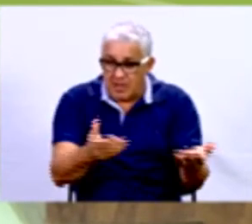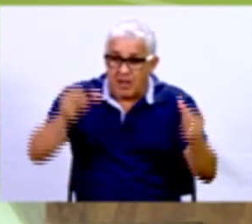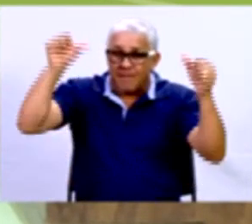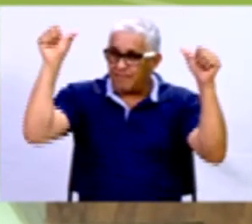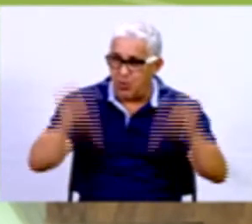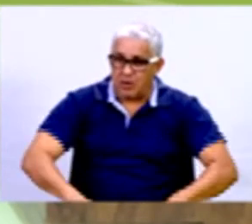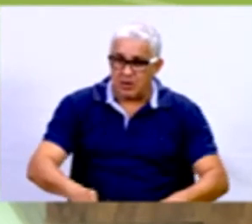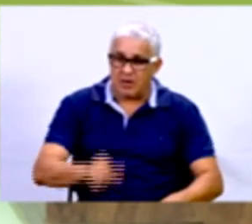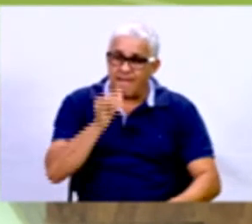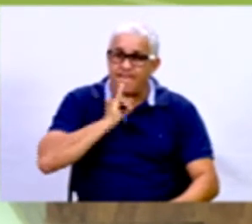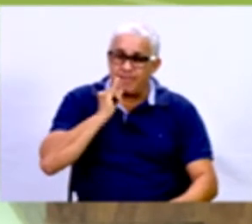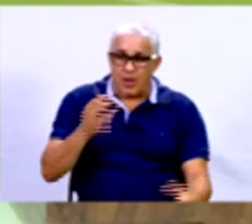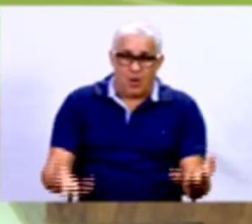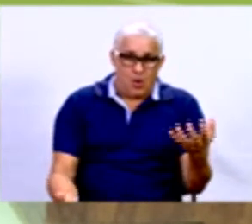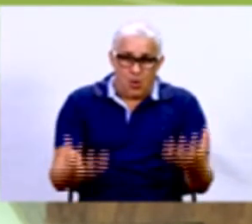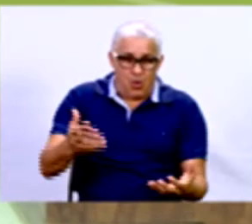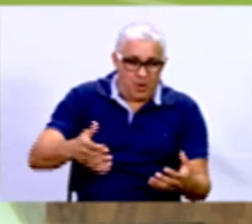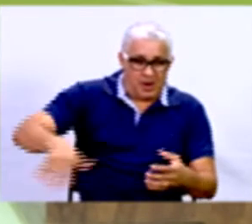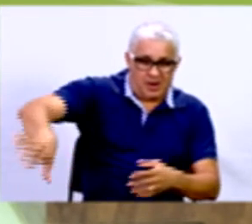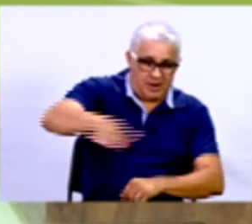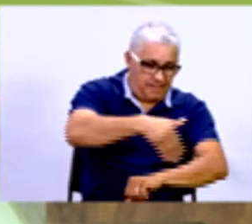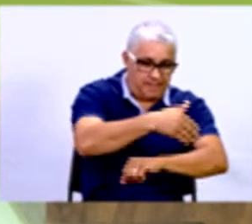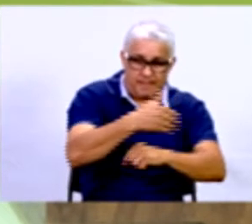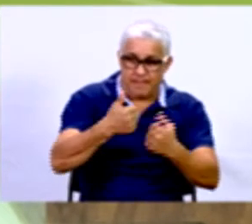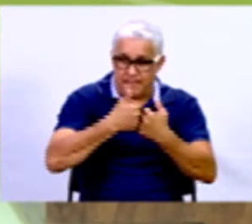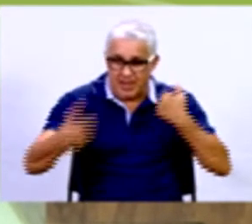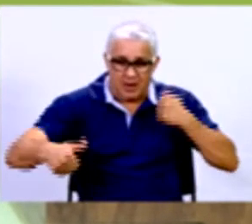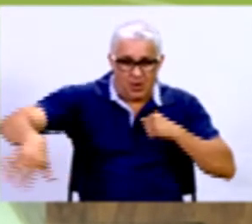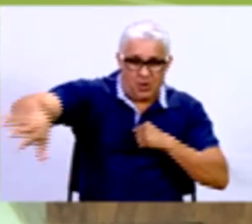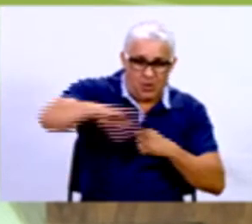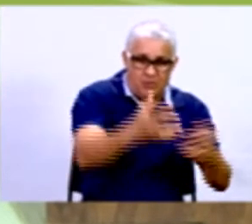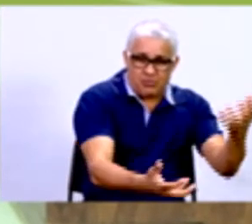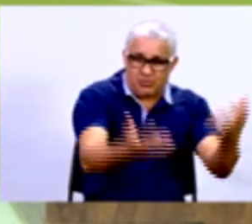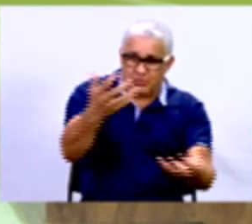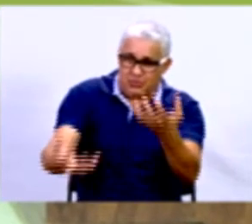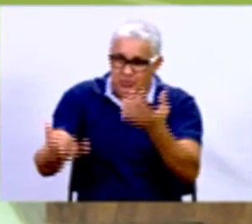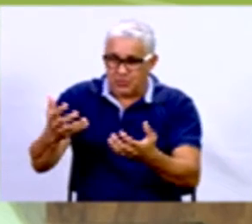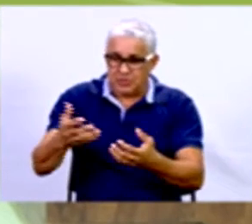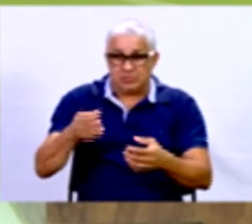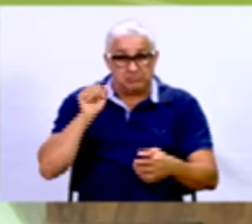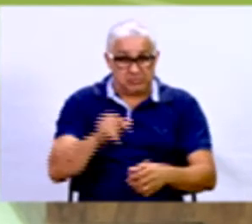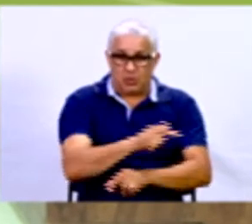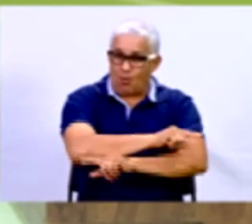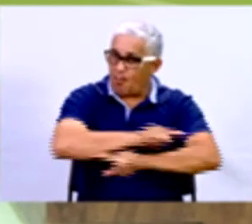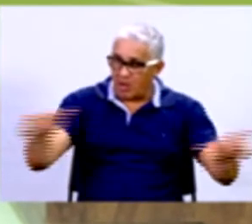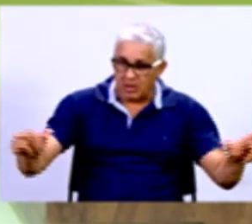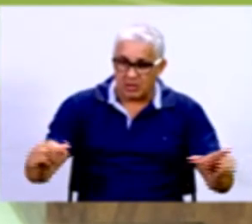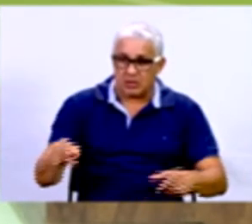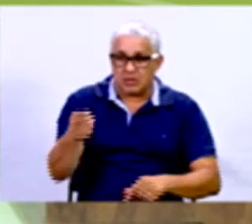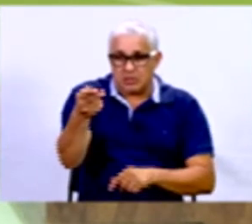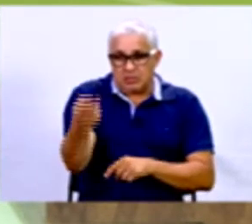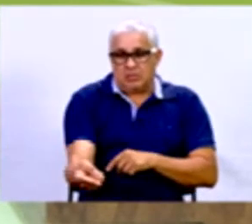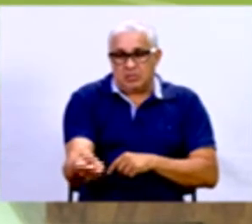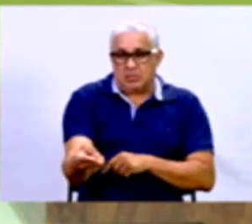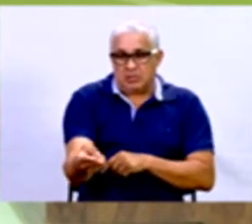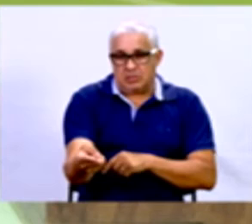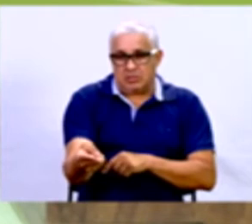exemplo, estiver pegando fogo próximo. Se não for uma dessas situações, mantenha a vítima no local e chame o